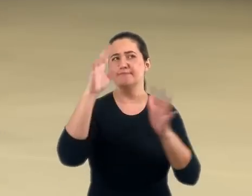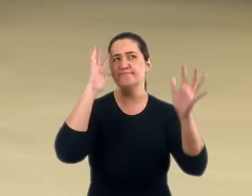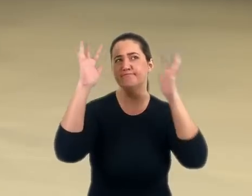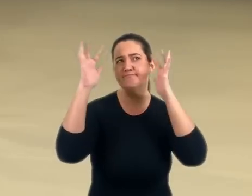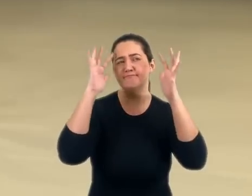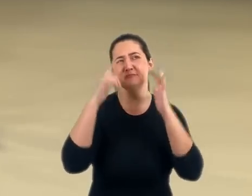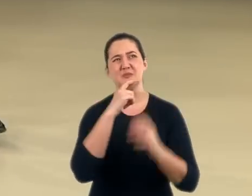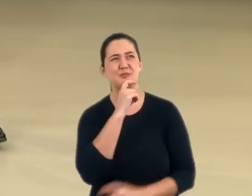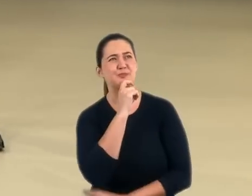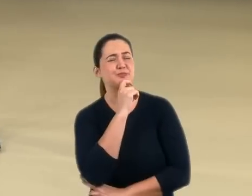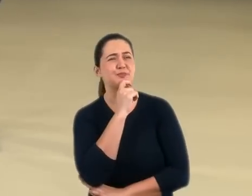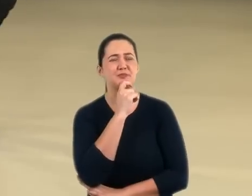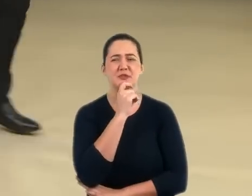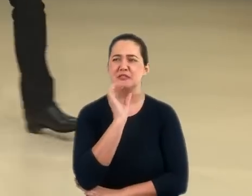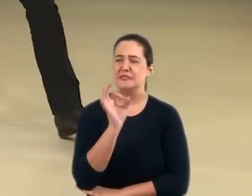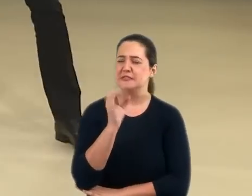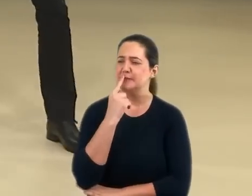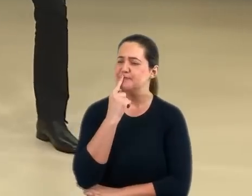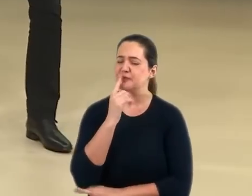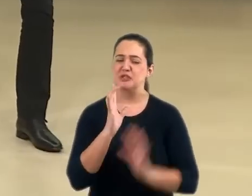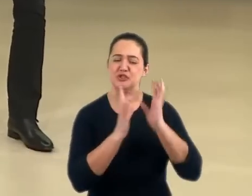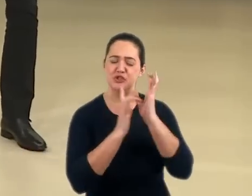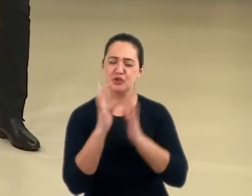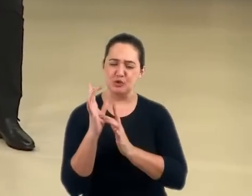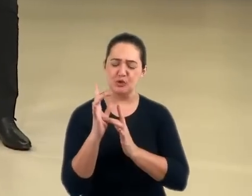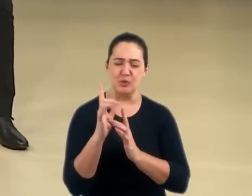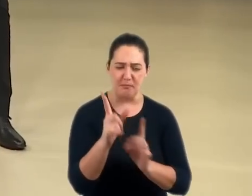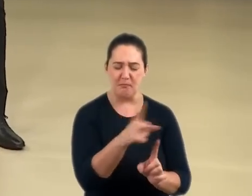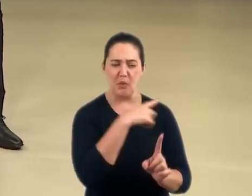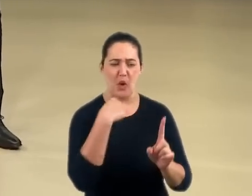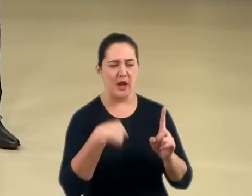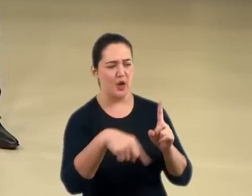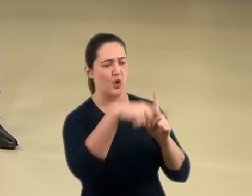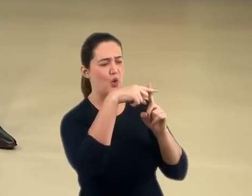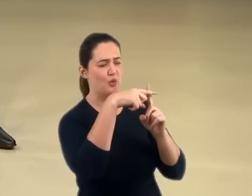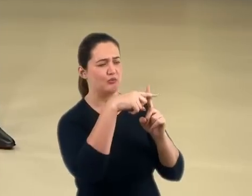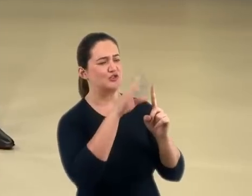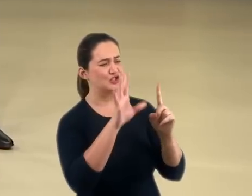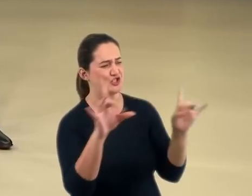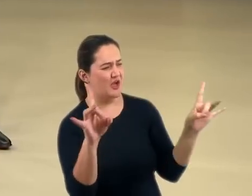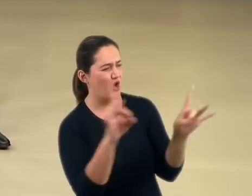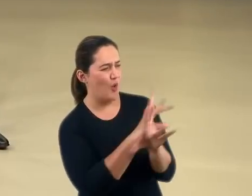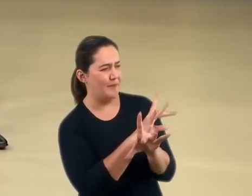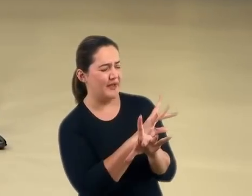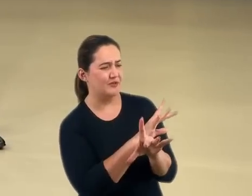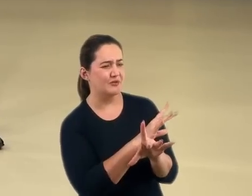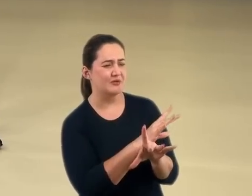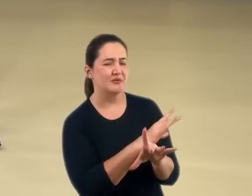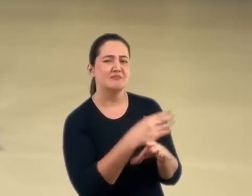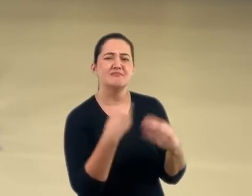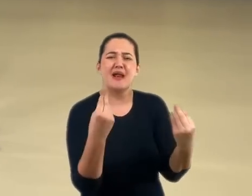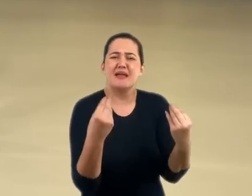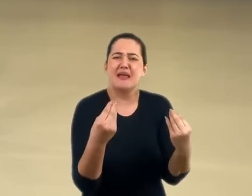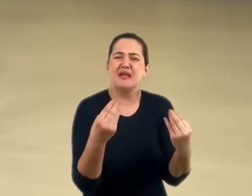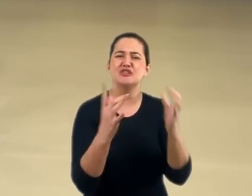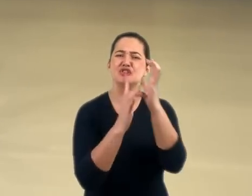fazer seria a seguinte: se o sacrifício de Jesus foi suficiente na cruz do Calvário, o que restaria para ele fazer no